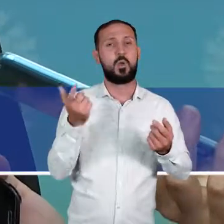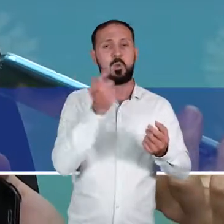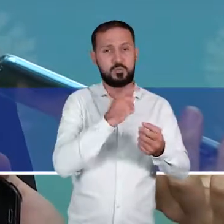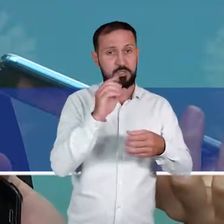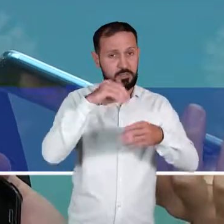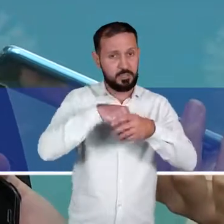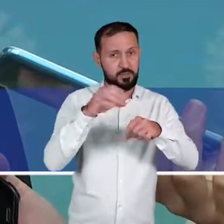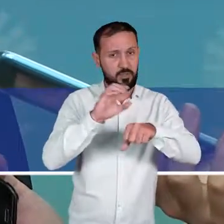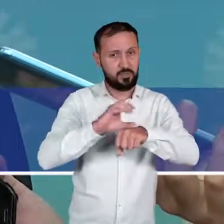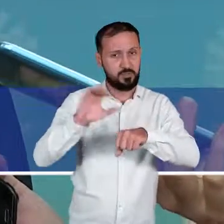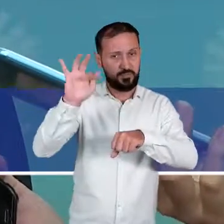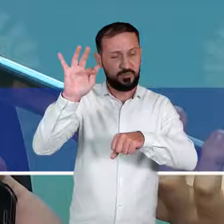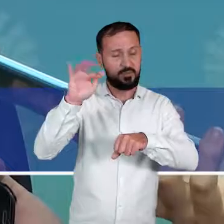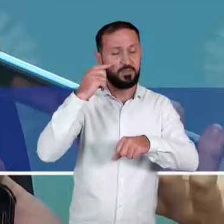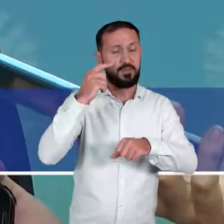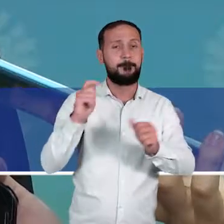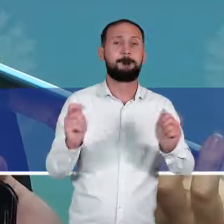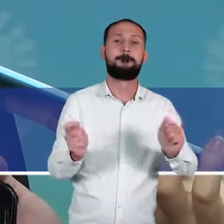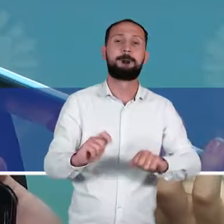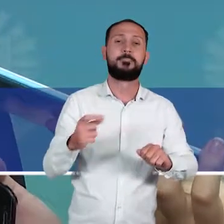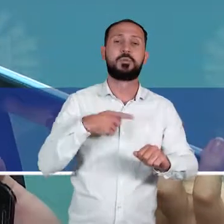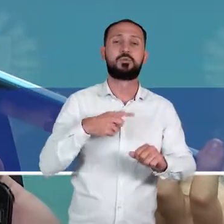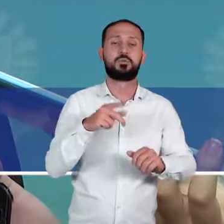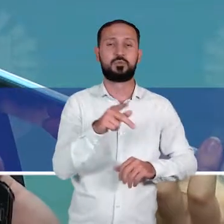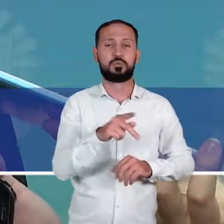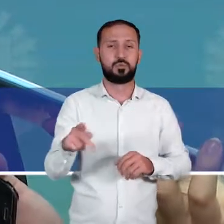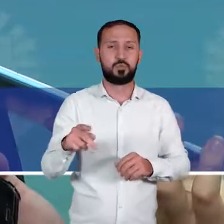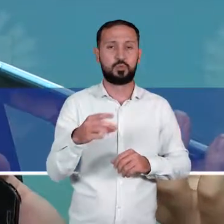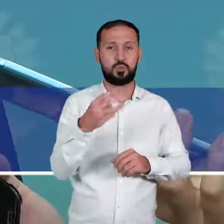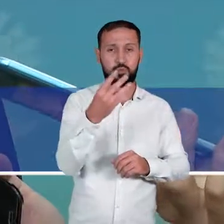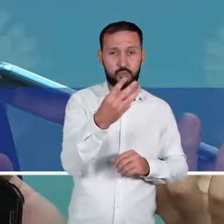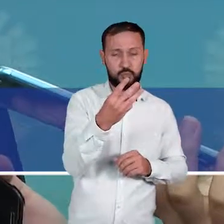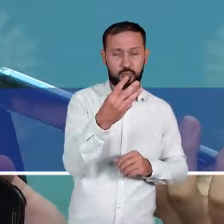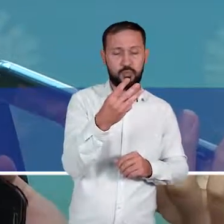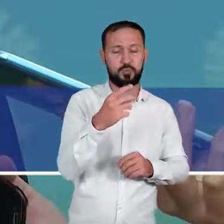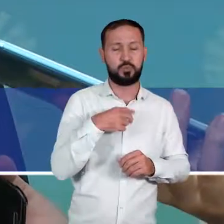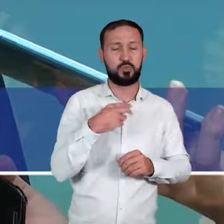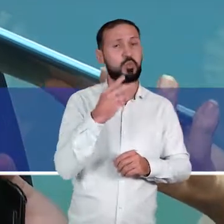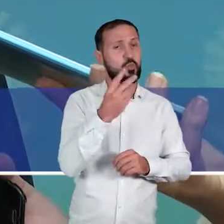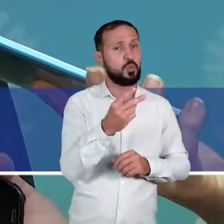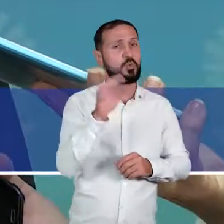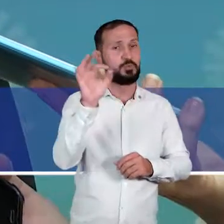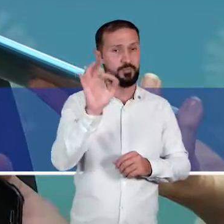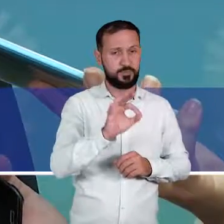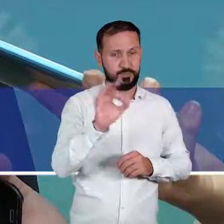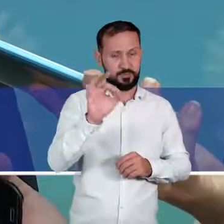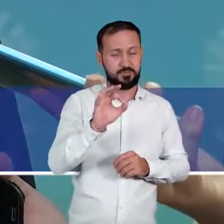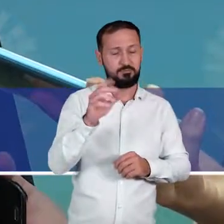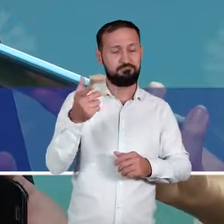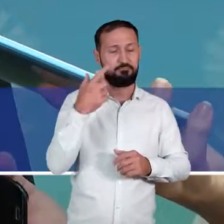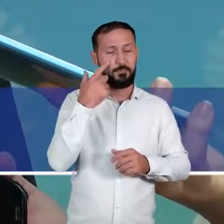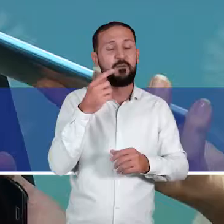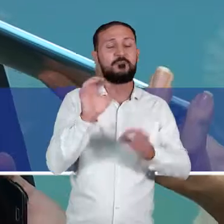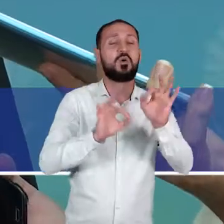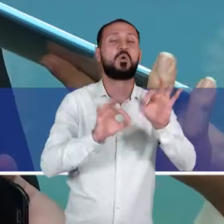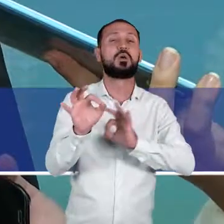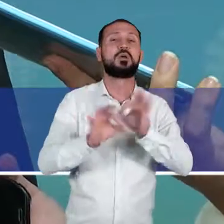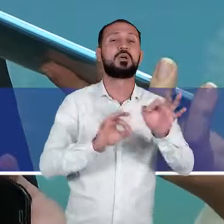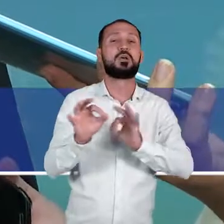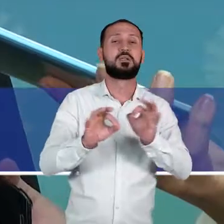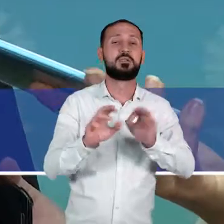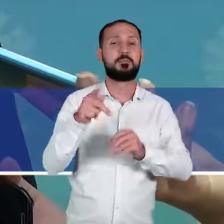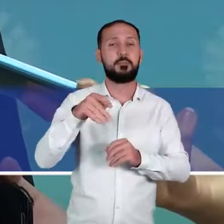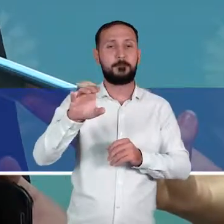na Constituição Federal a possibilidade dos presidentes, 2/3 dos presidentes da Assembleia proporem uma PEC para acabar com a